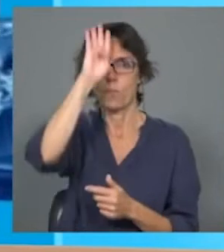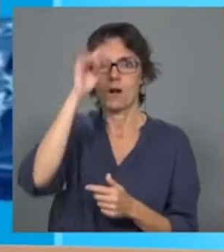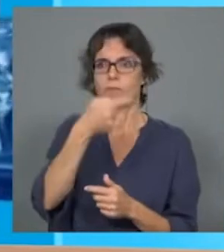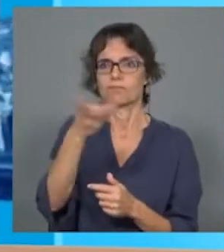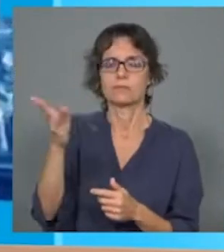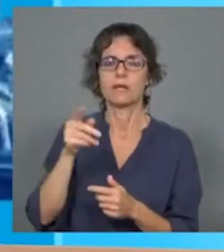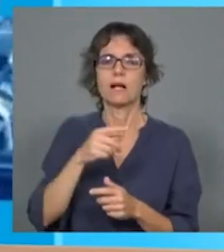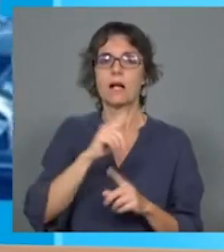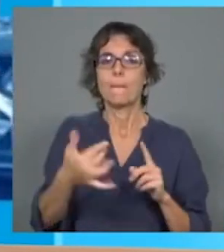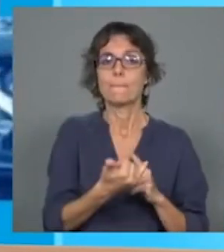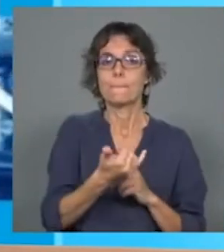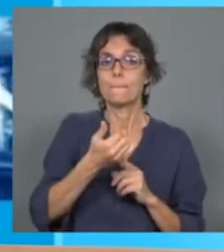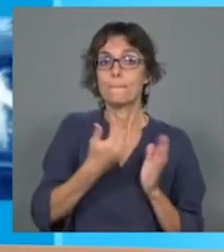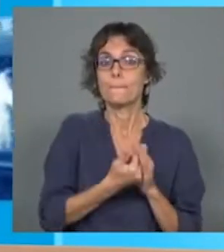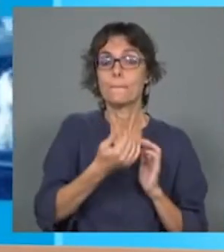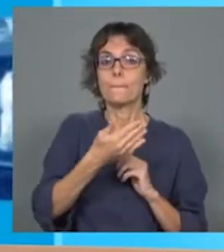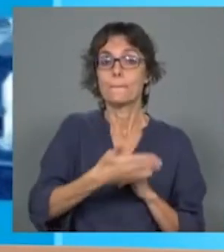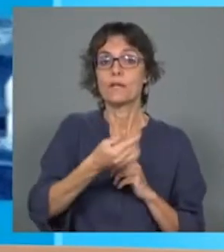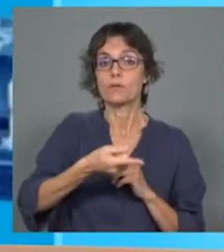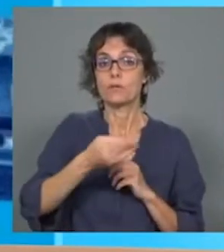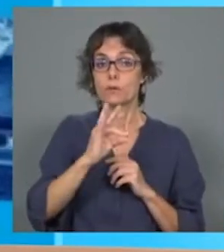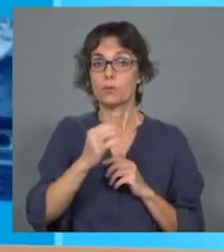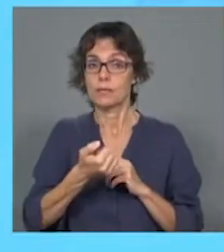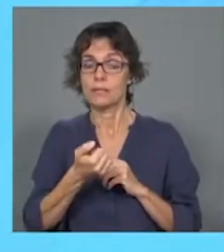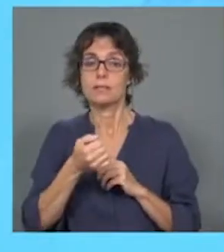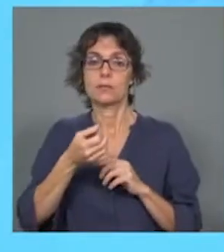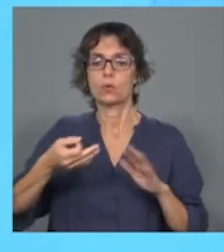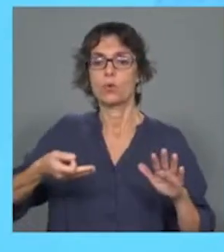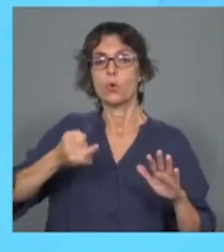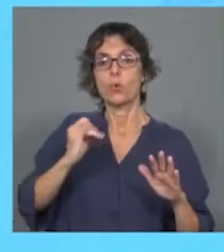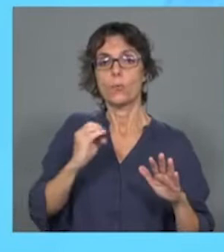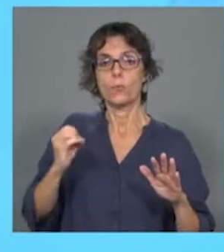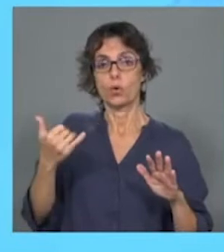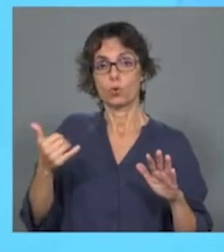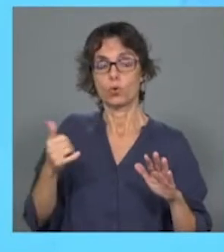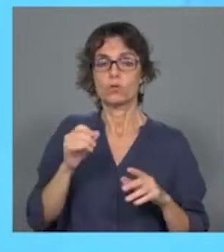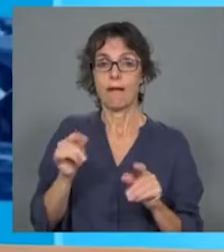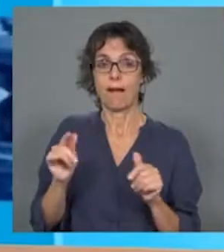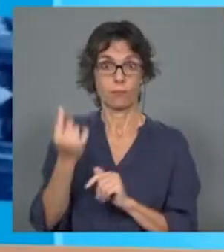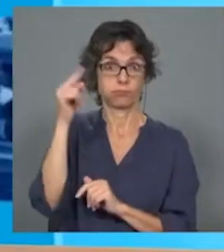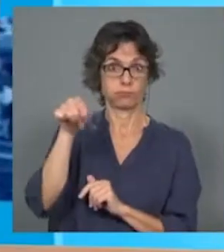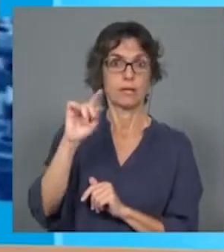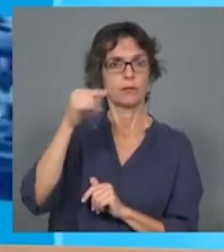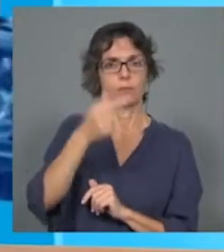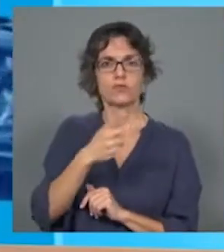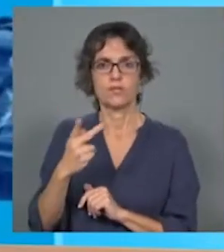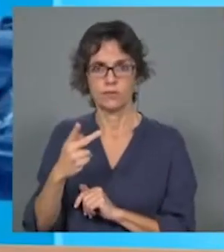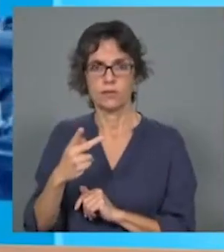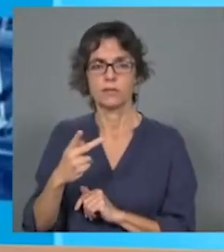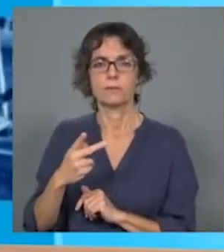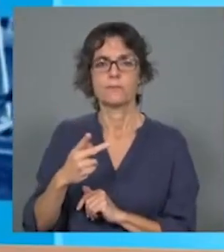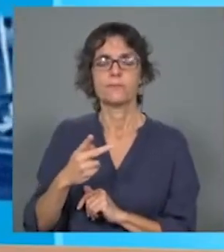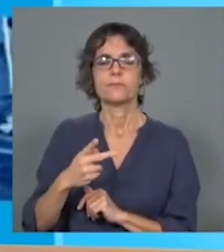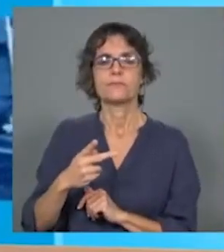de 1945, fundamentalmente, nomeadamente este Pio XII. A rádio, em primeiro lugar, depois a televisão e também